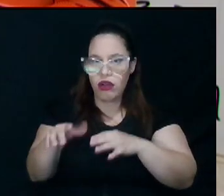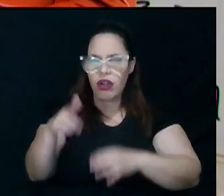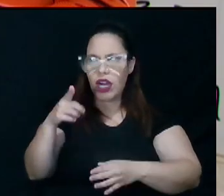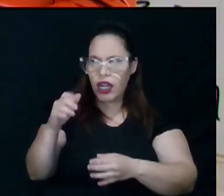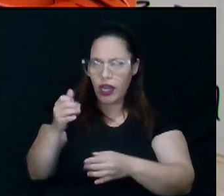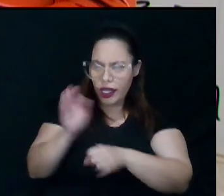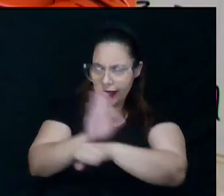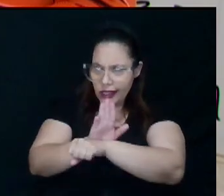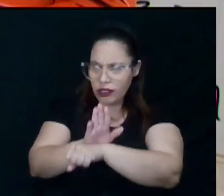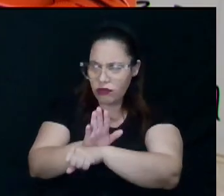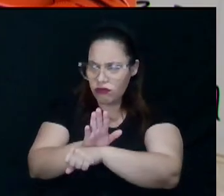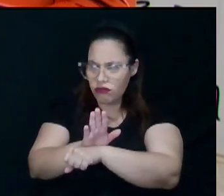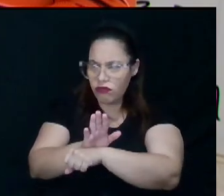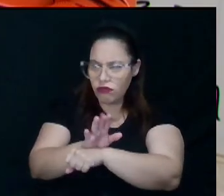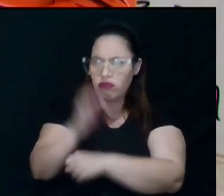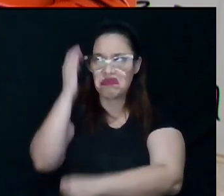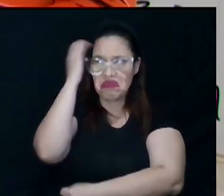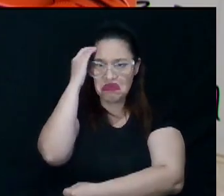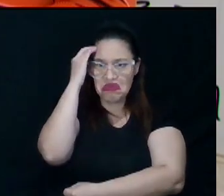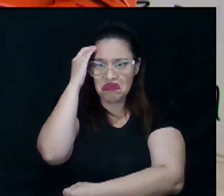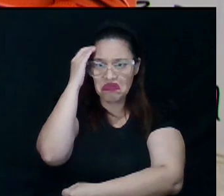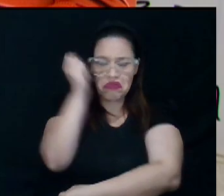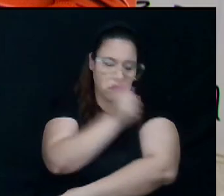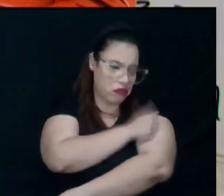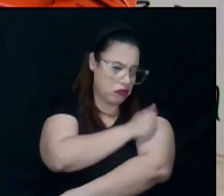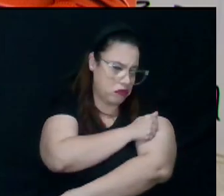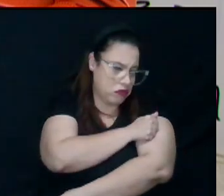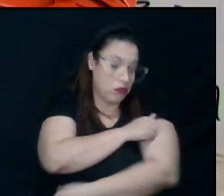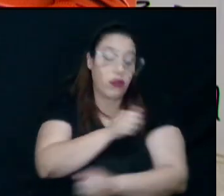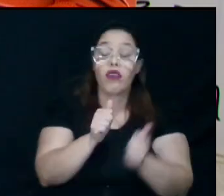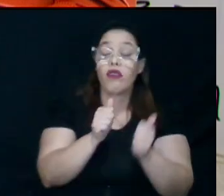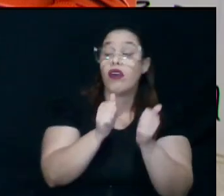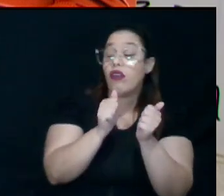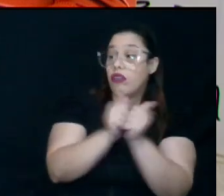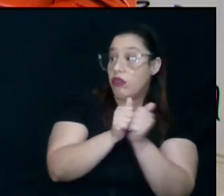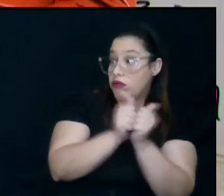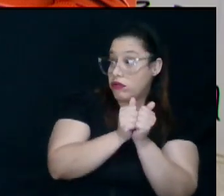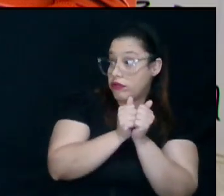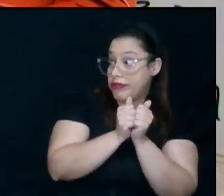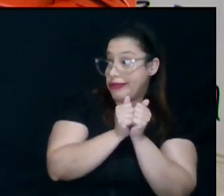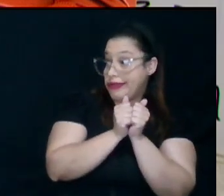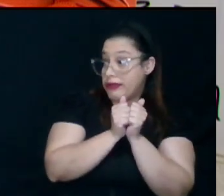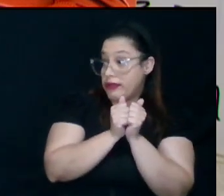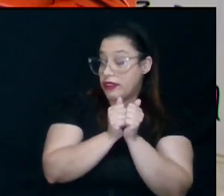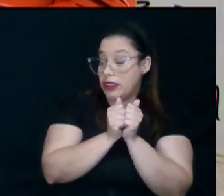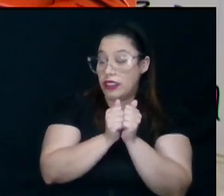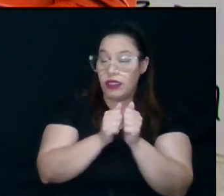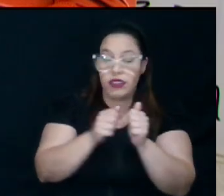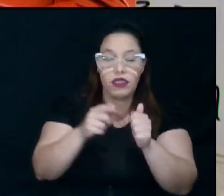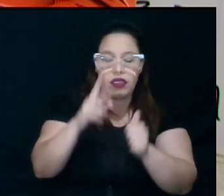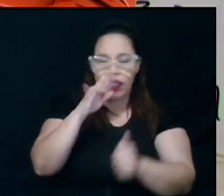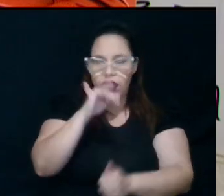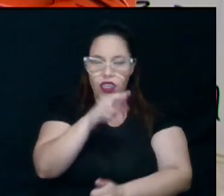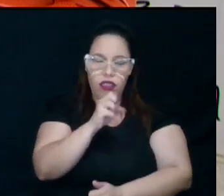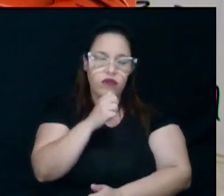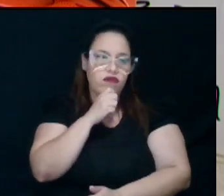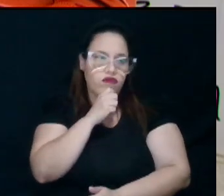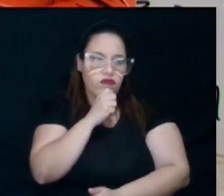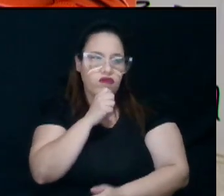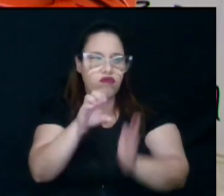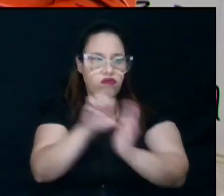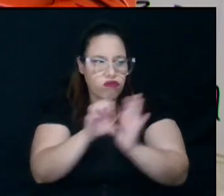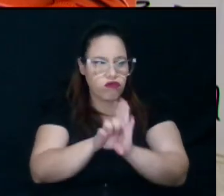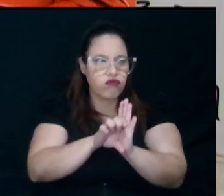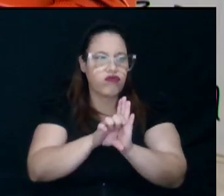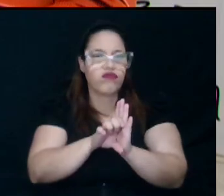sim, porque estando mais próximo da realidade dele, ele consegue se apropriar mais desses conceitos. Não significa que vai